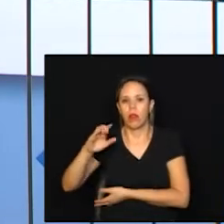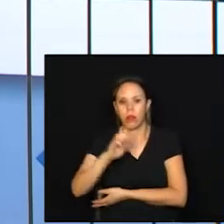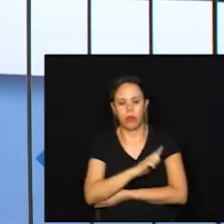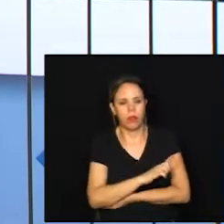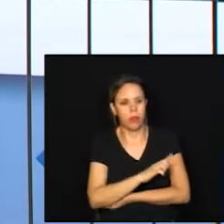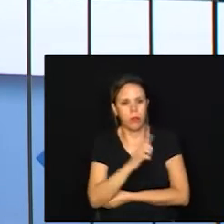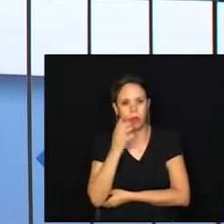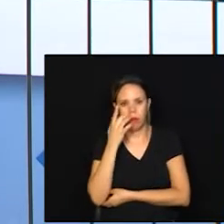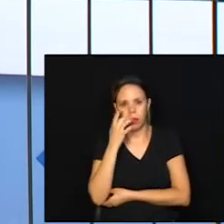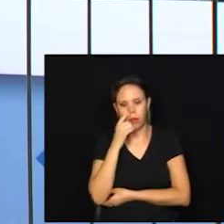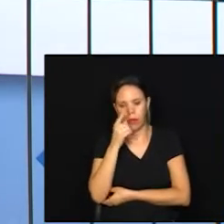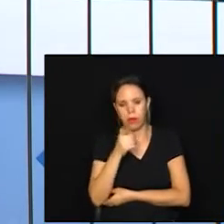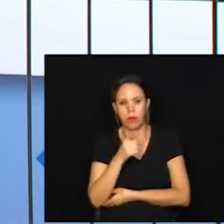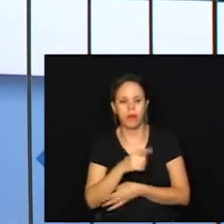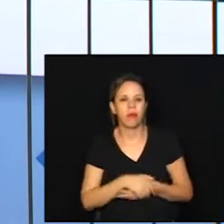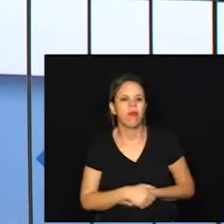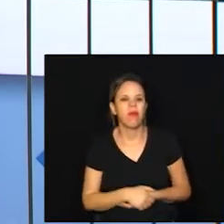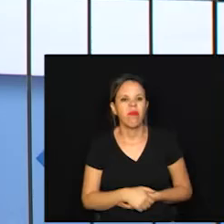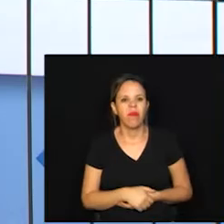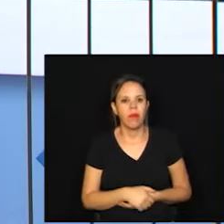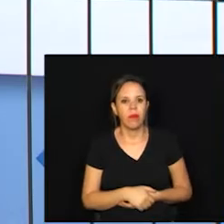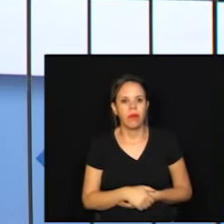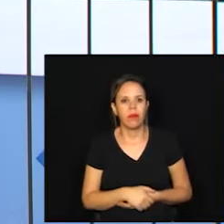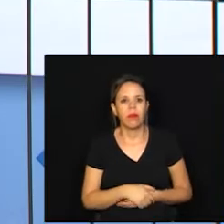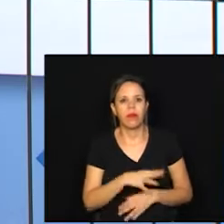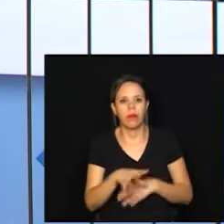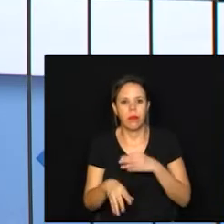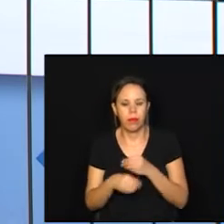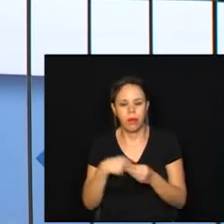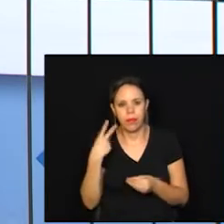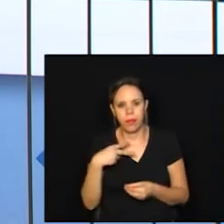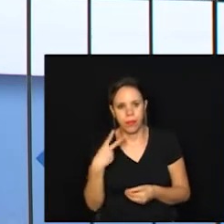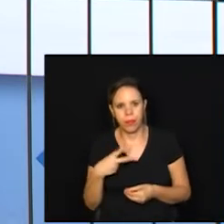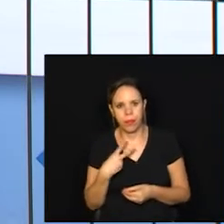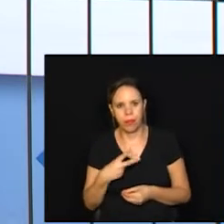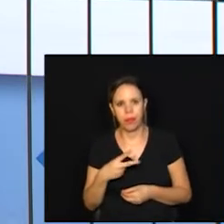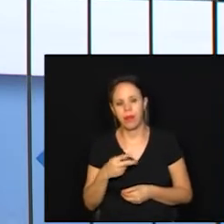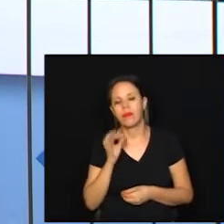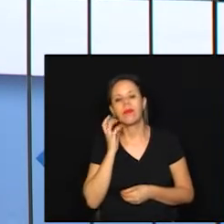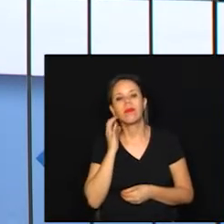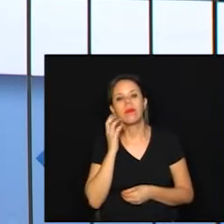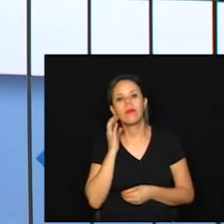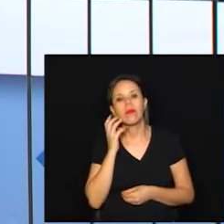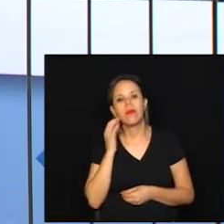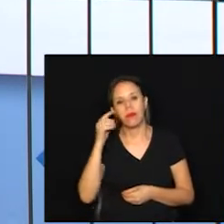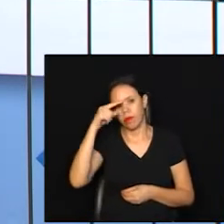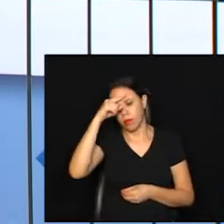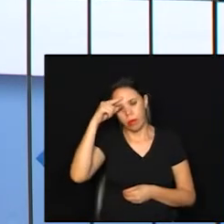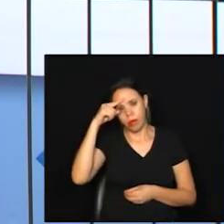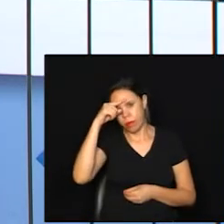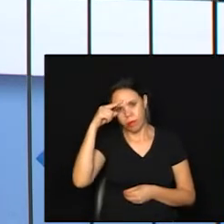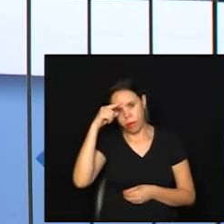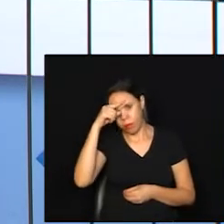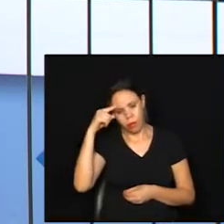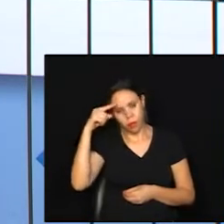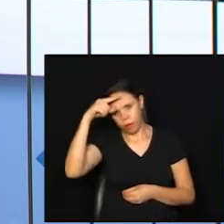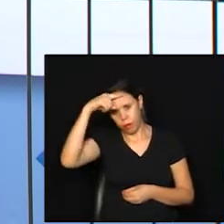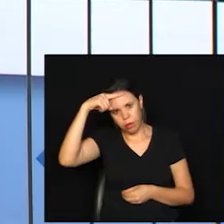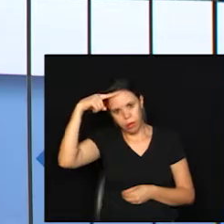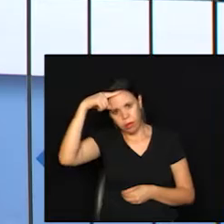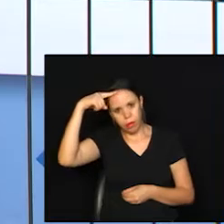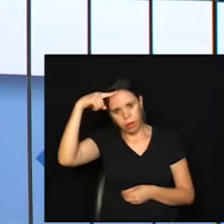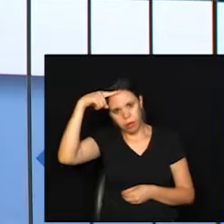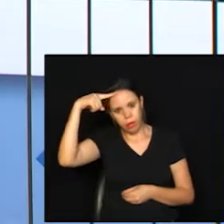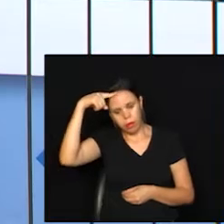Grande e do Ouro Verde. É composta pelos vereadores Igor Diego, Felipe Marquese e Otto Alejandro.